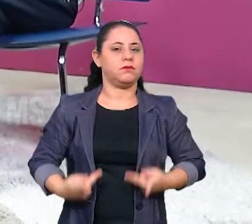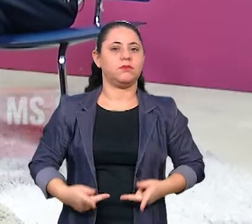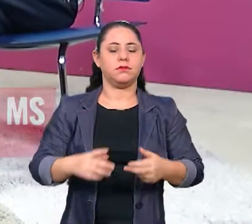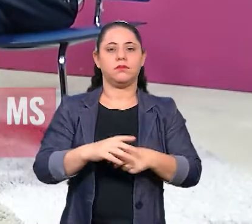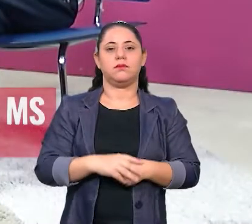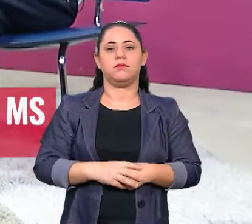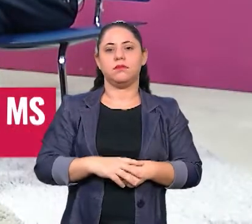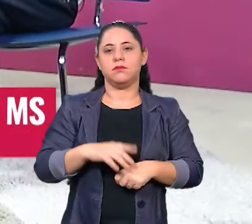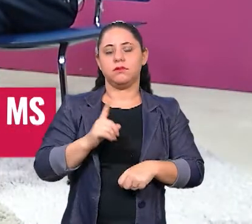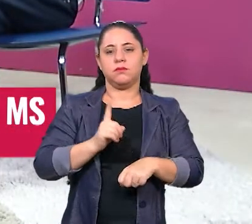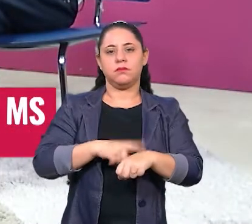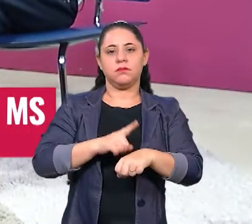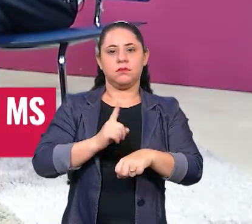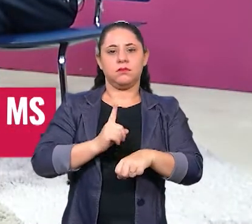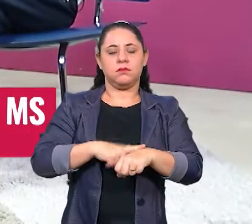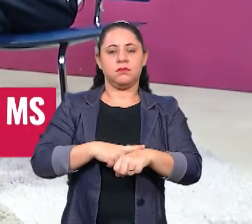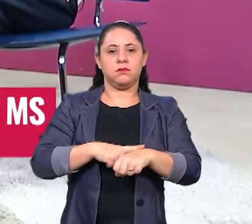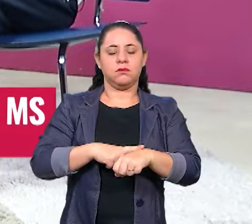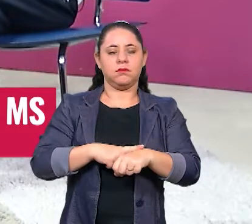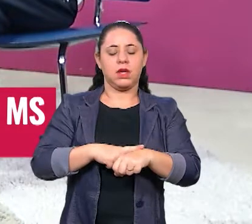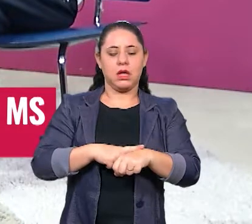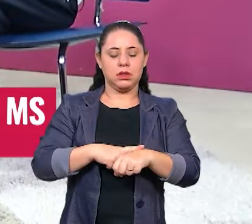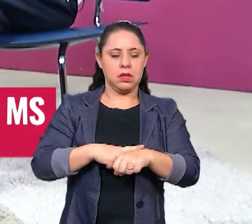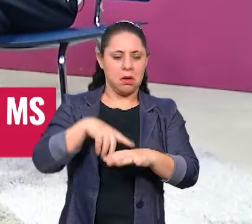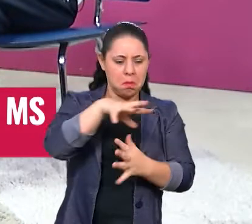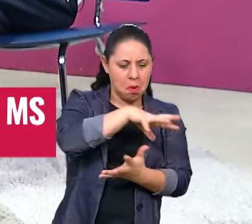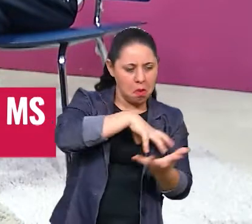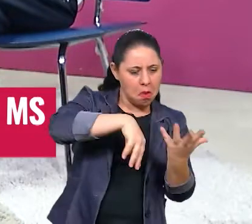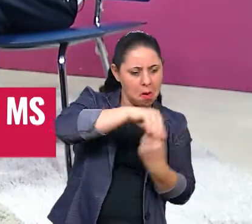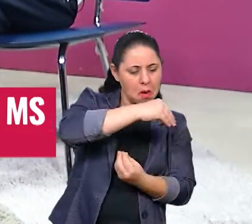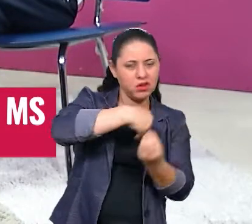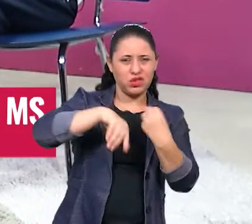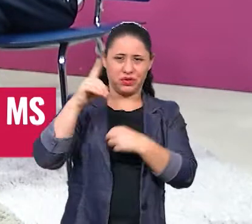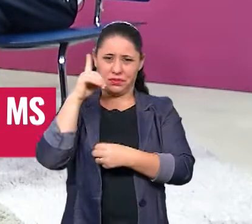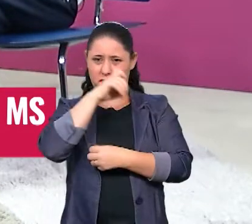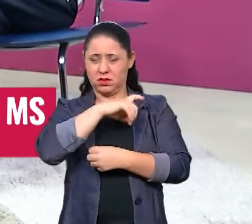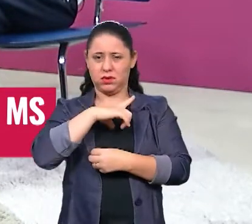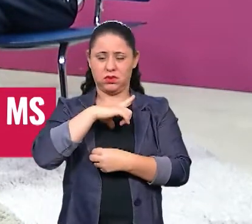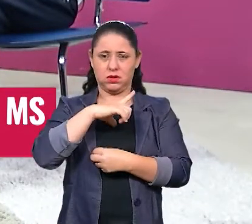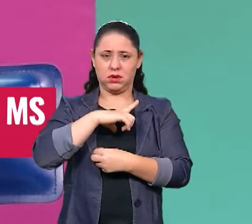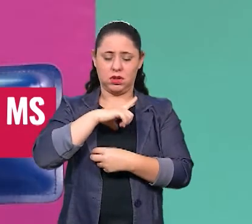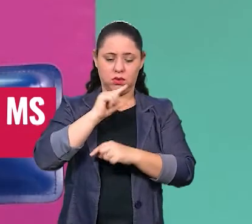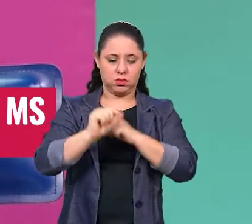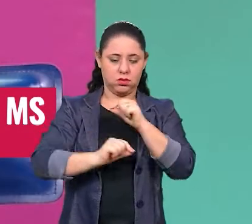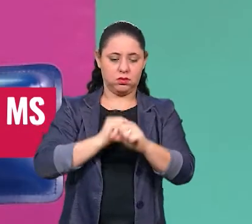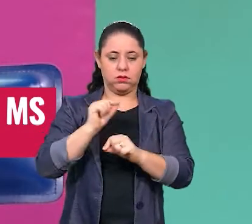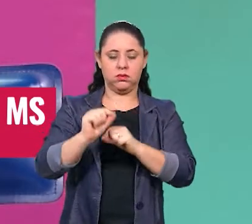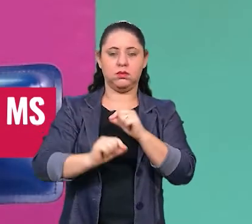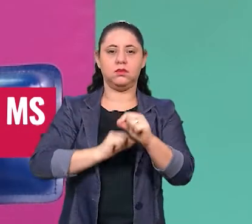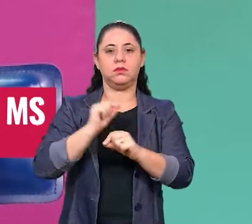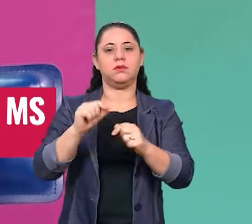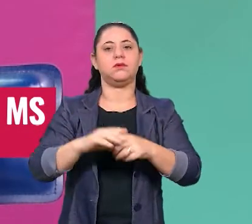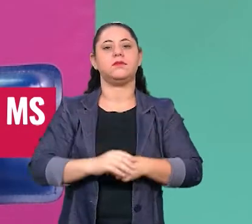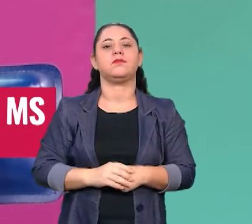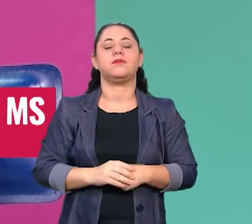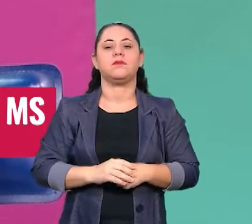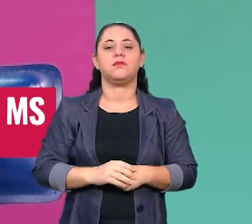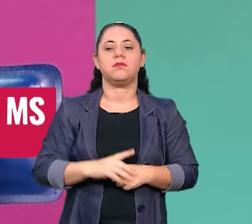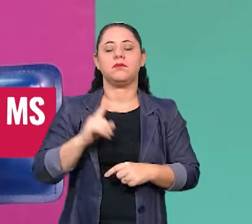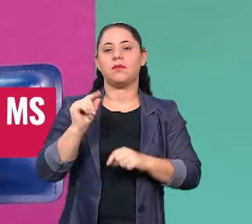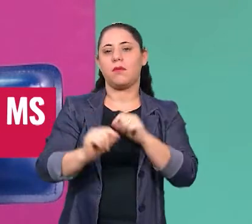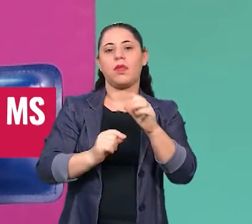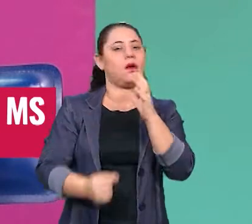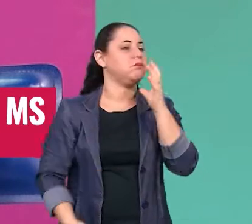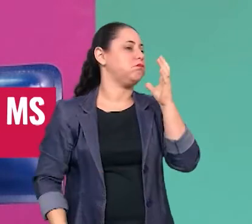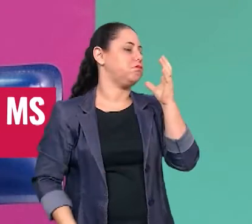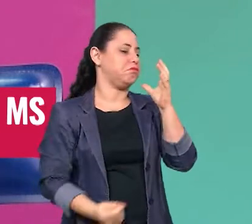A gente sempre, em momento de caos e de tragédia, a gente tem isso para deixar também, que